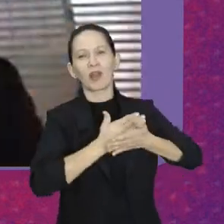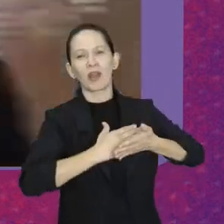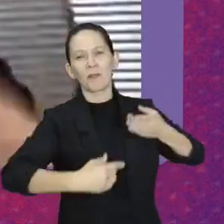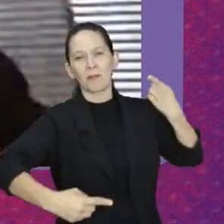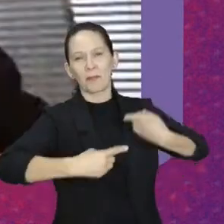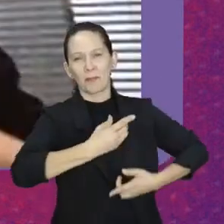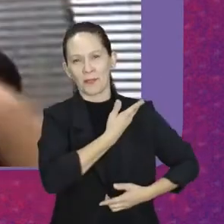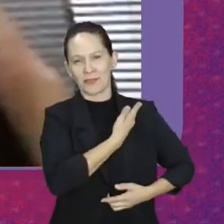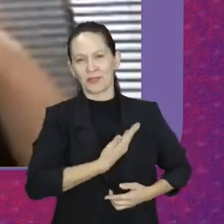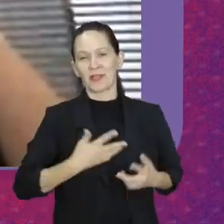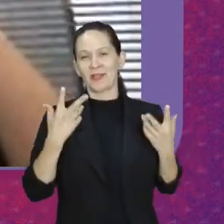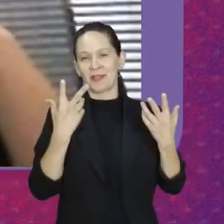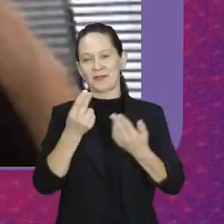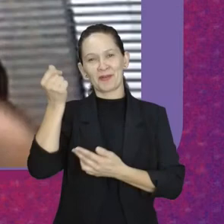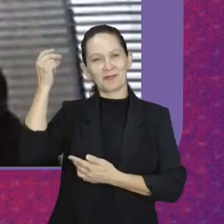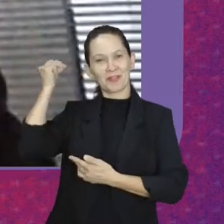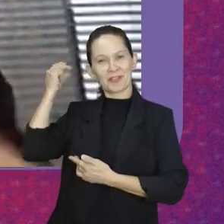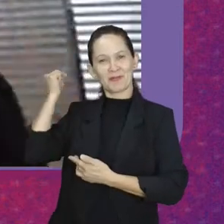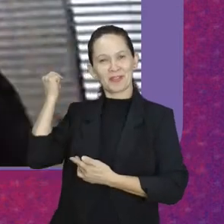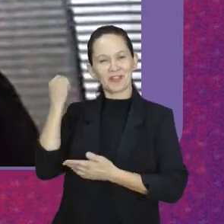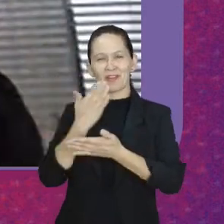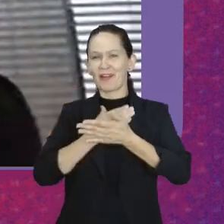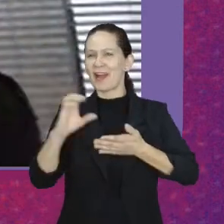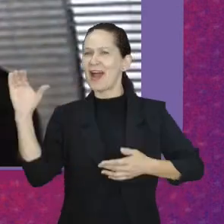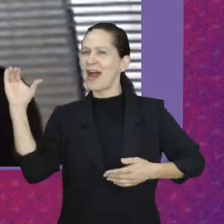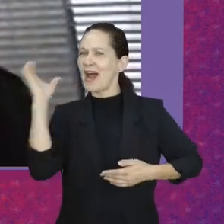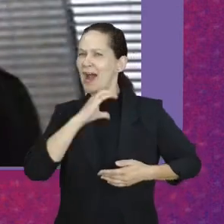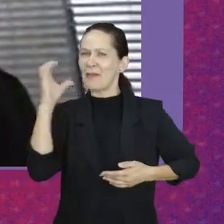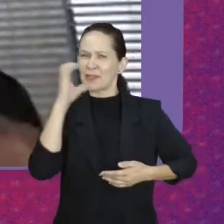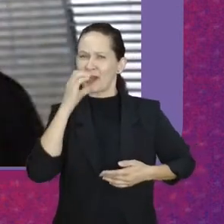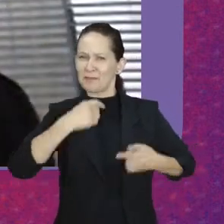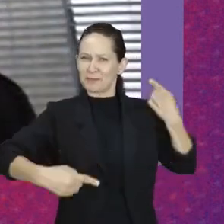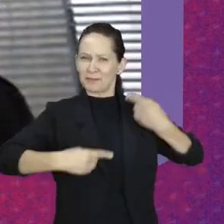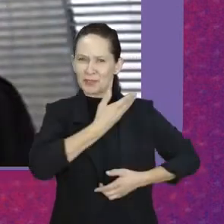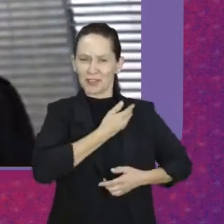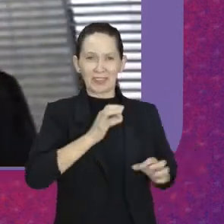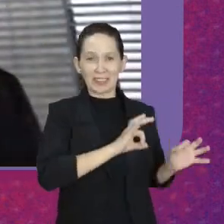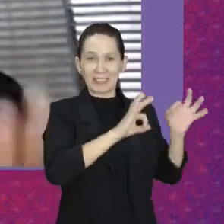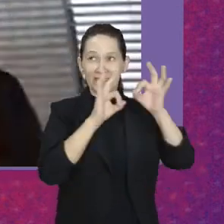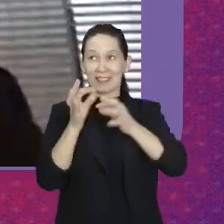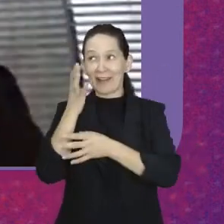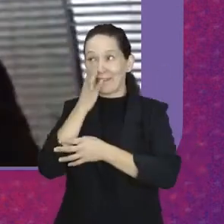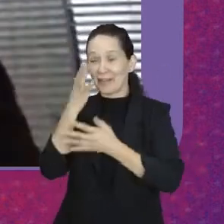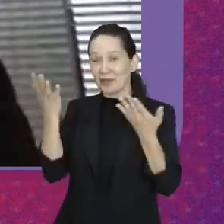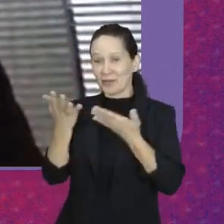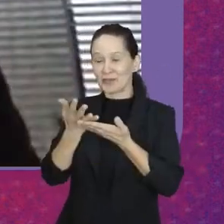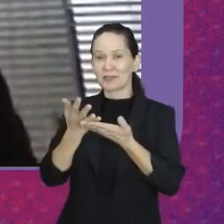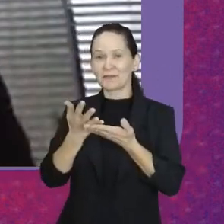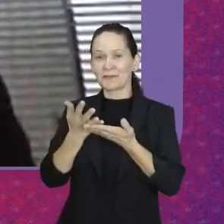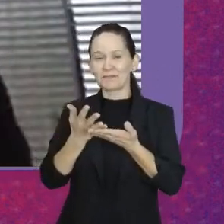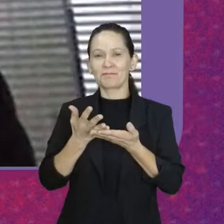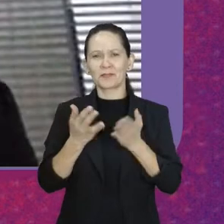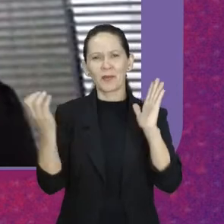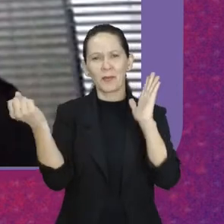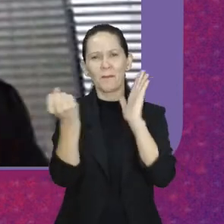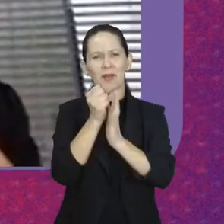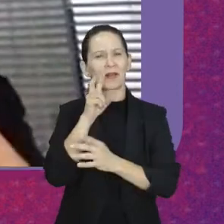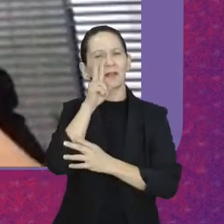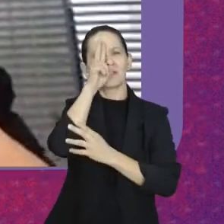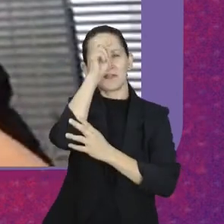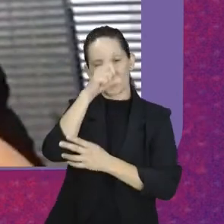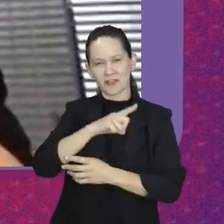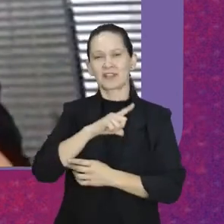públicas, um desmonte, né, numa velocidade acelerada que estamos assistindo hoje, mas que tem um marco muito